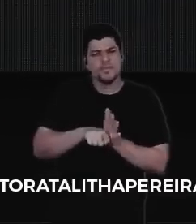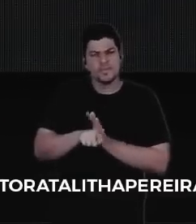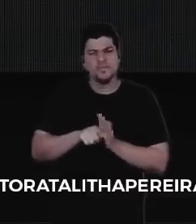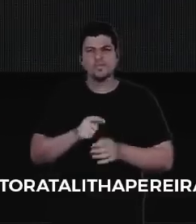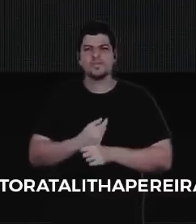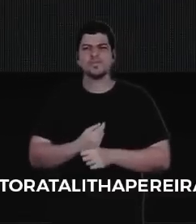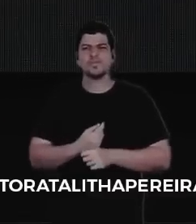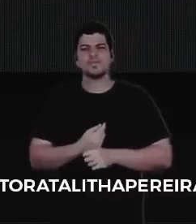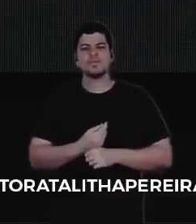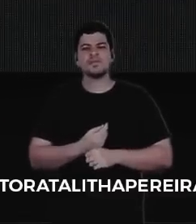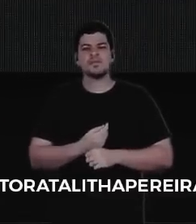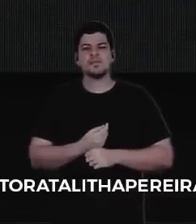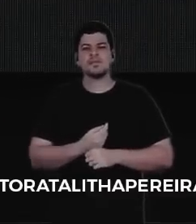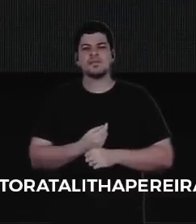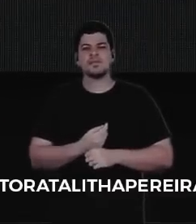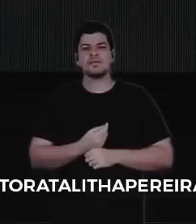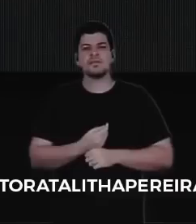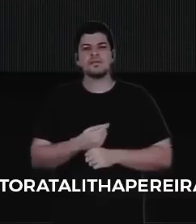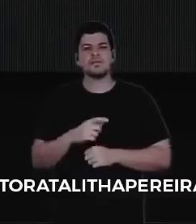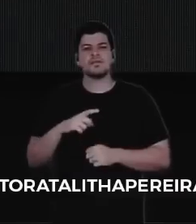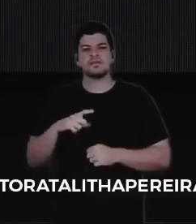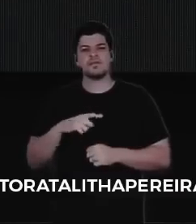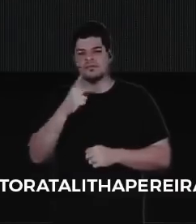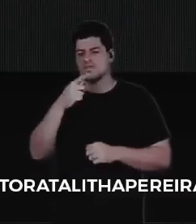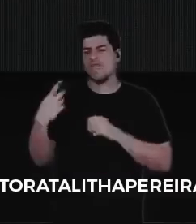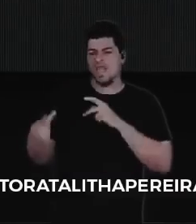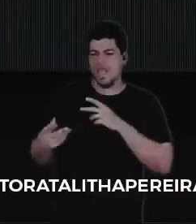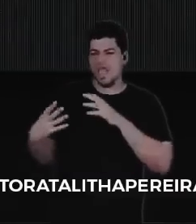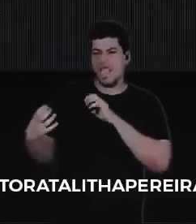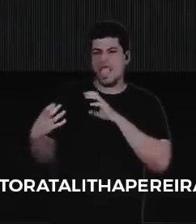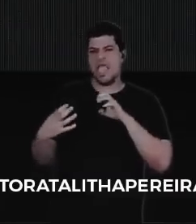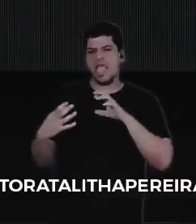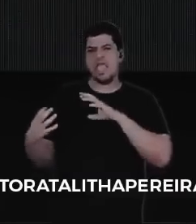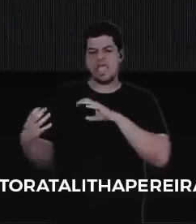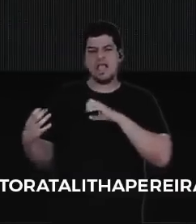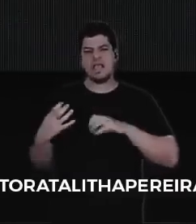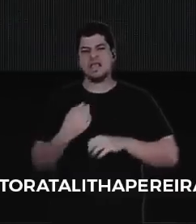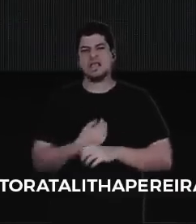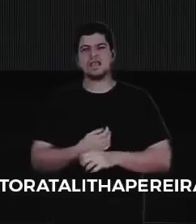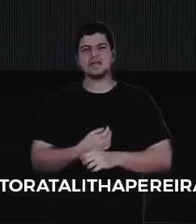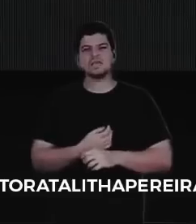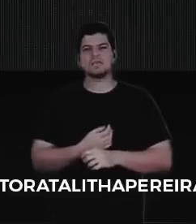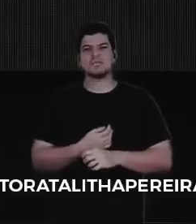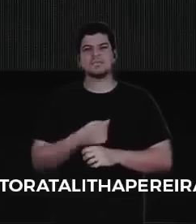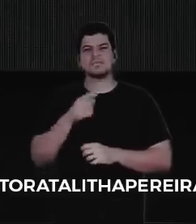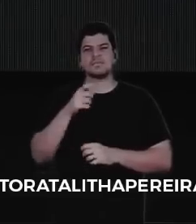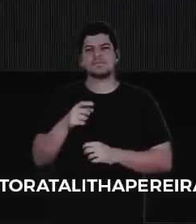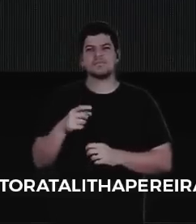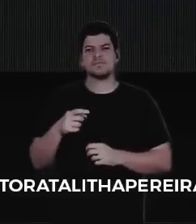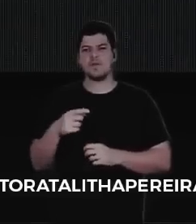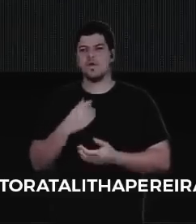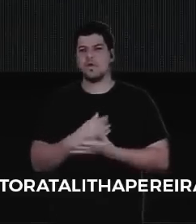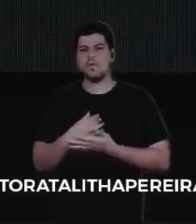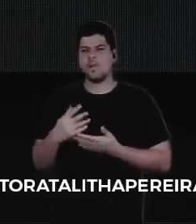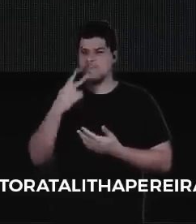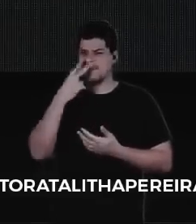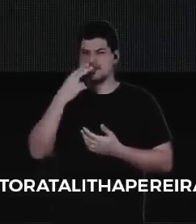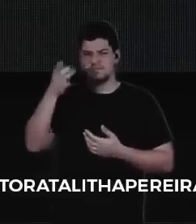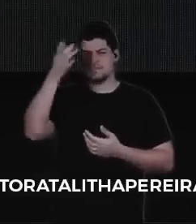seu cérebro libera hormônios do estresse que danificam suas